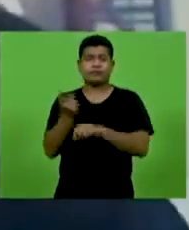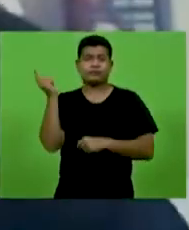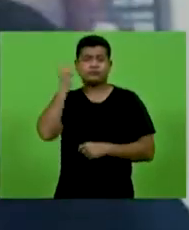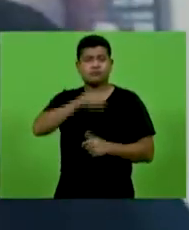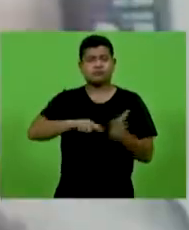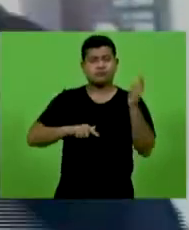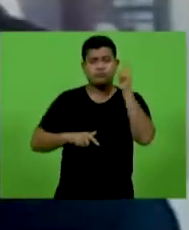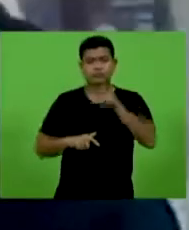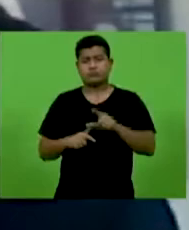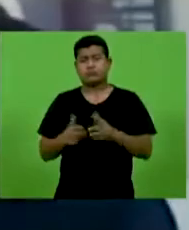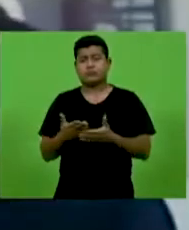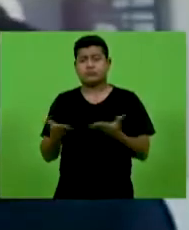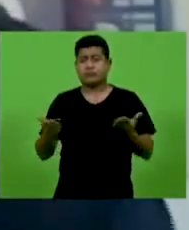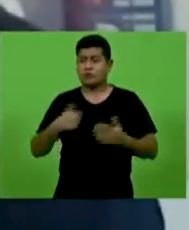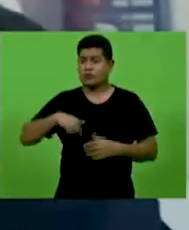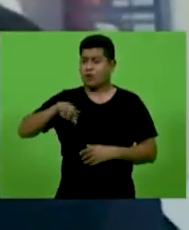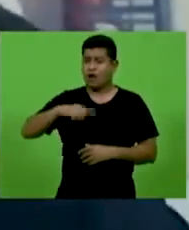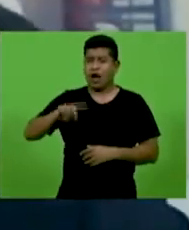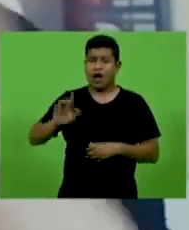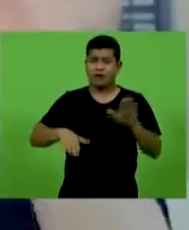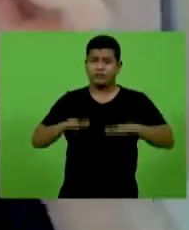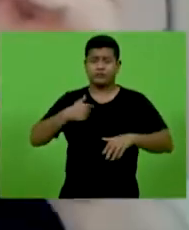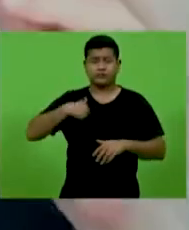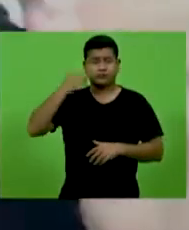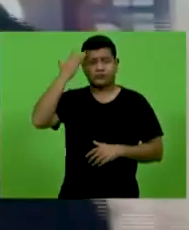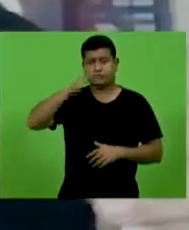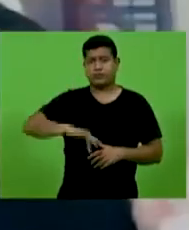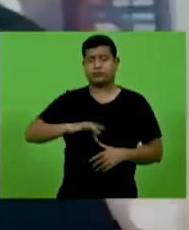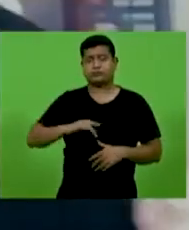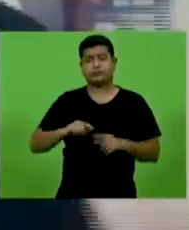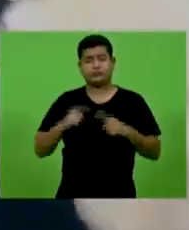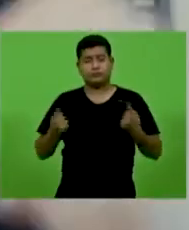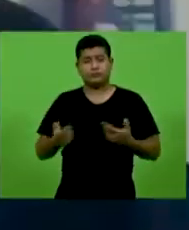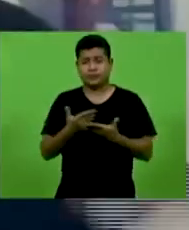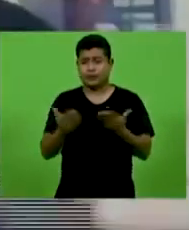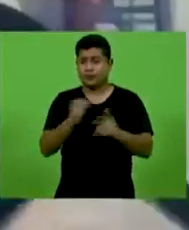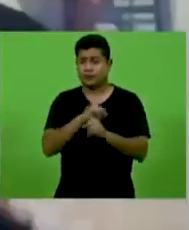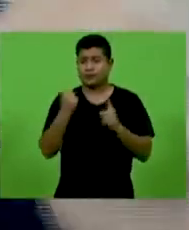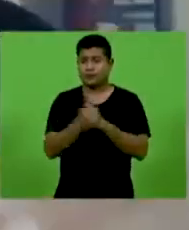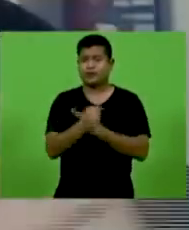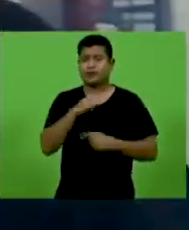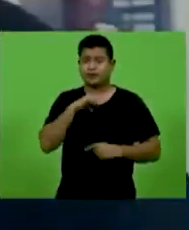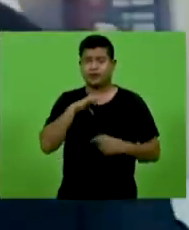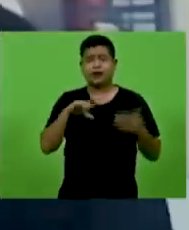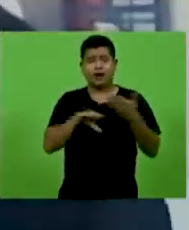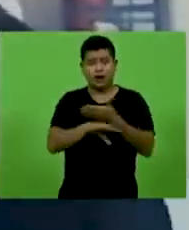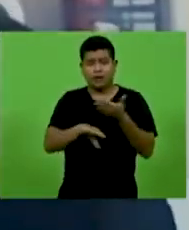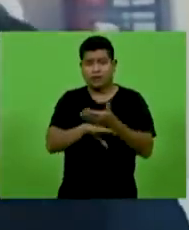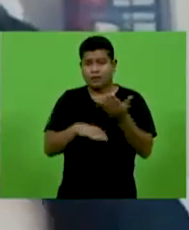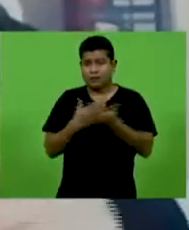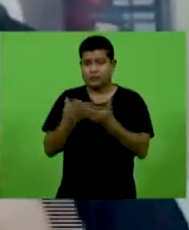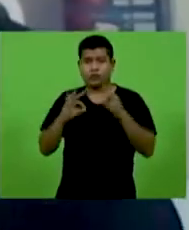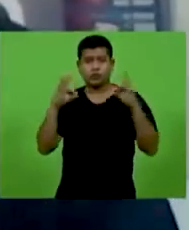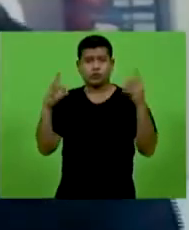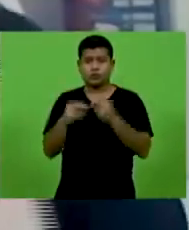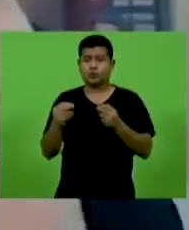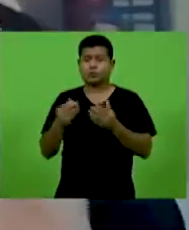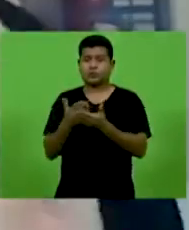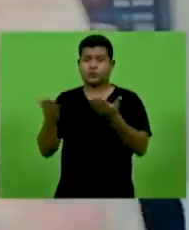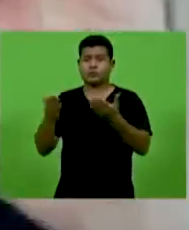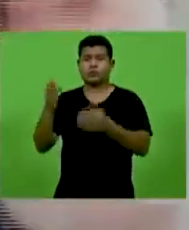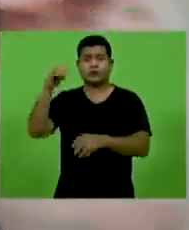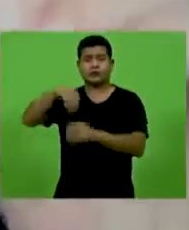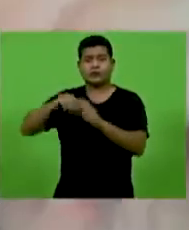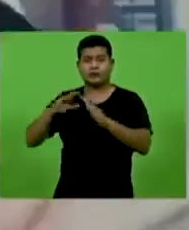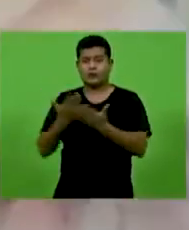conquistados tiram sabe enfim a sociedade terá acesso a tudo de bom que acontece dentro dos muros escolares